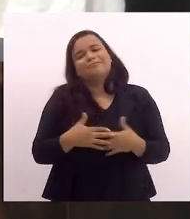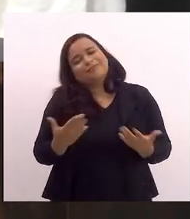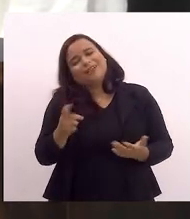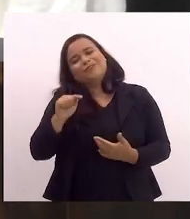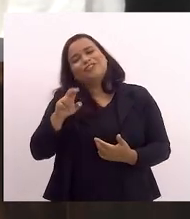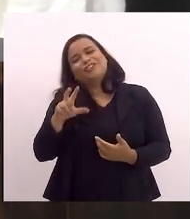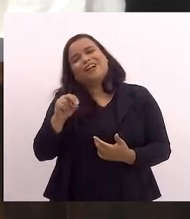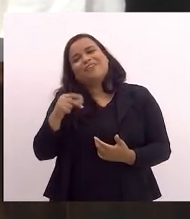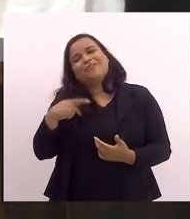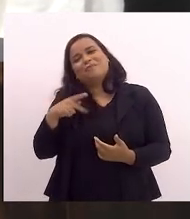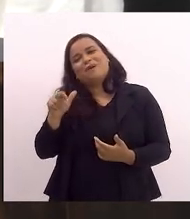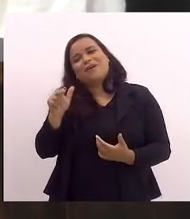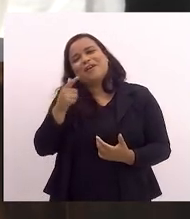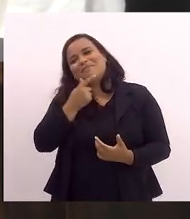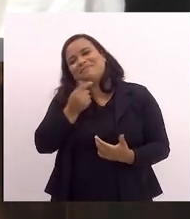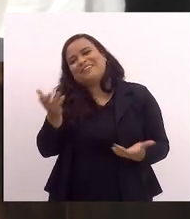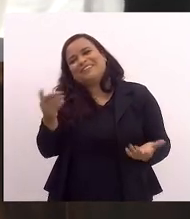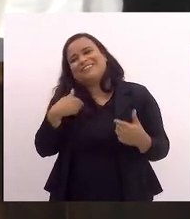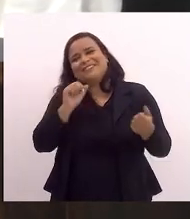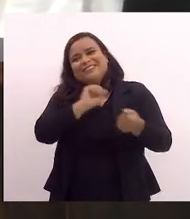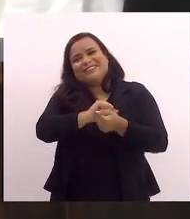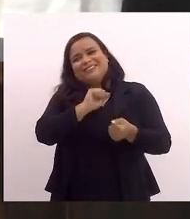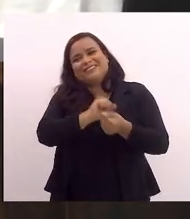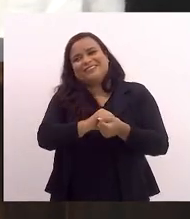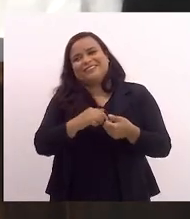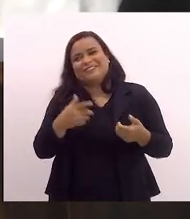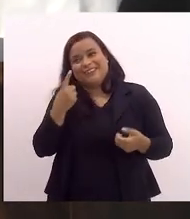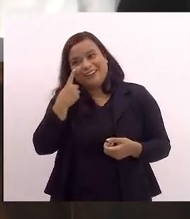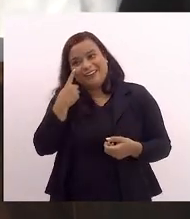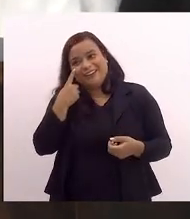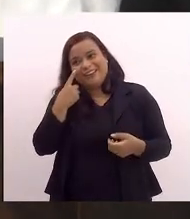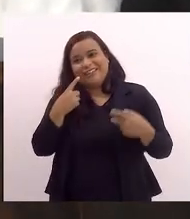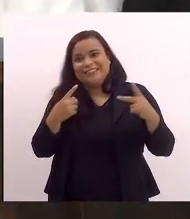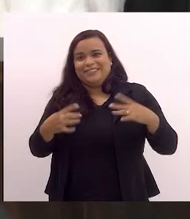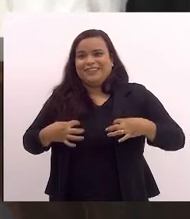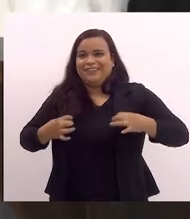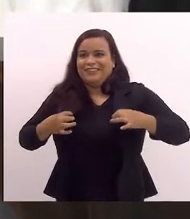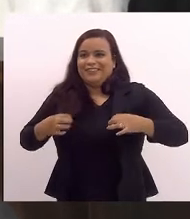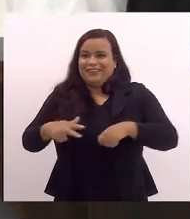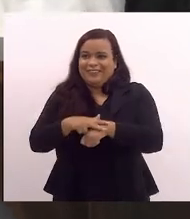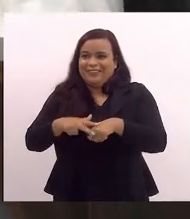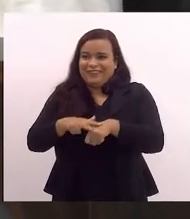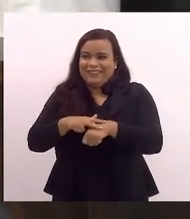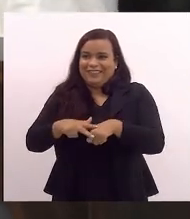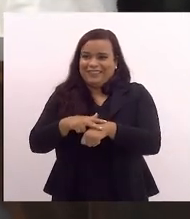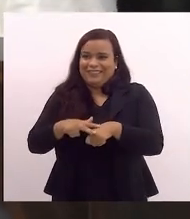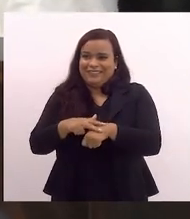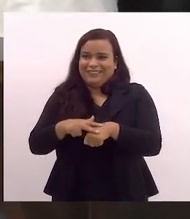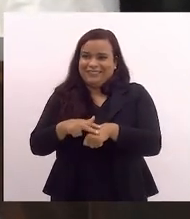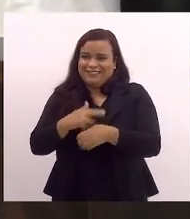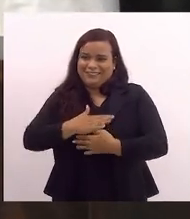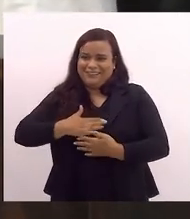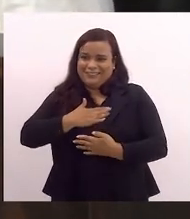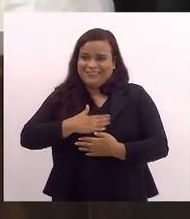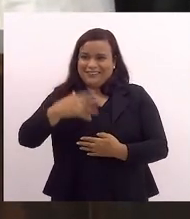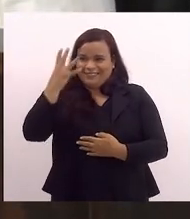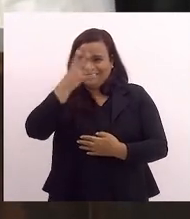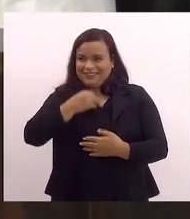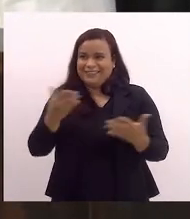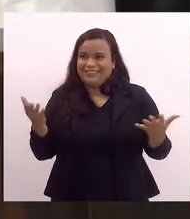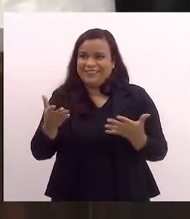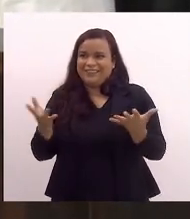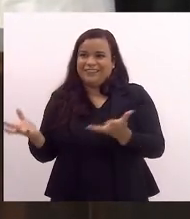querido, meu irmãozinho, tamo junto. E olha, esse teu casaquinho verde aí, confortável de luxo, vai receber